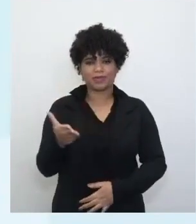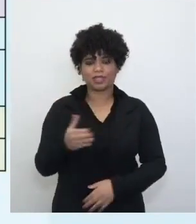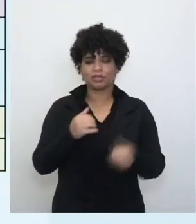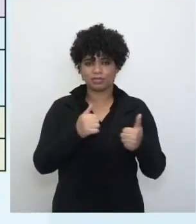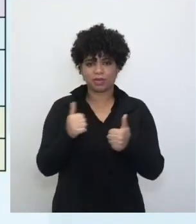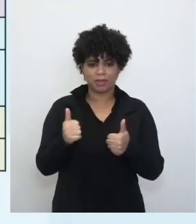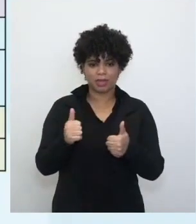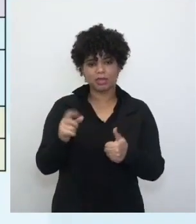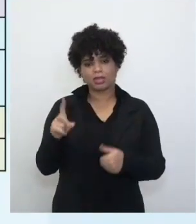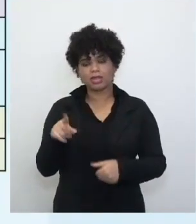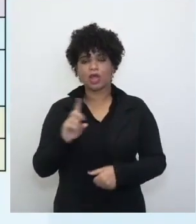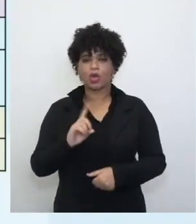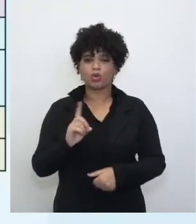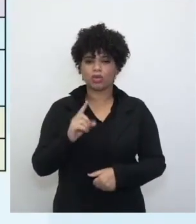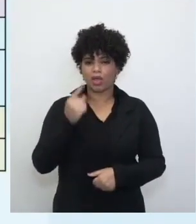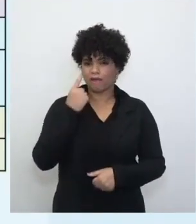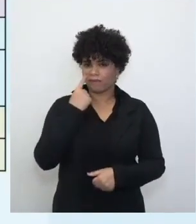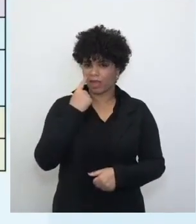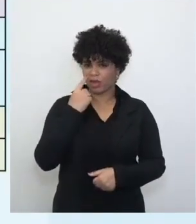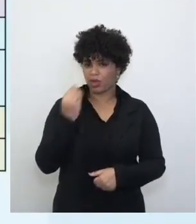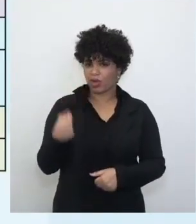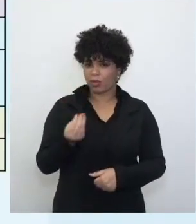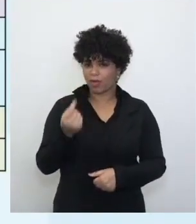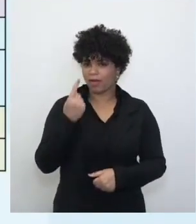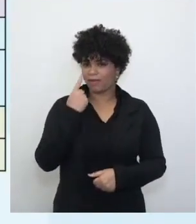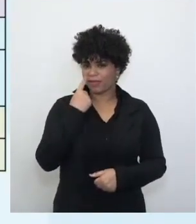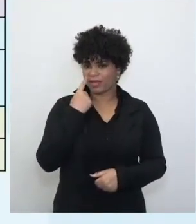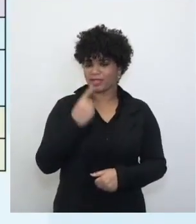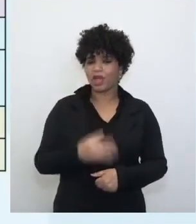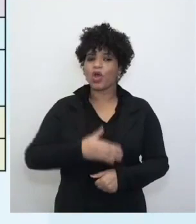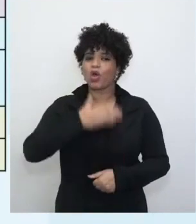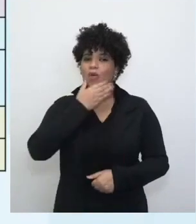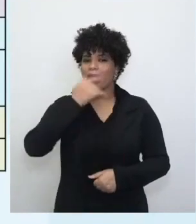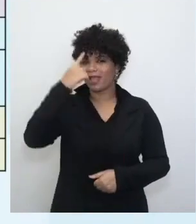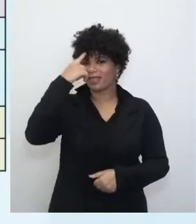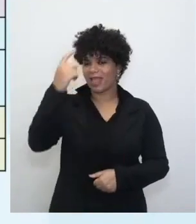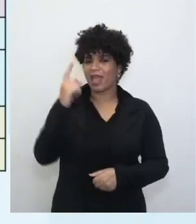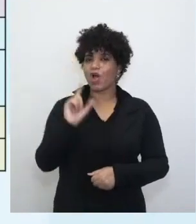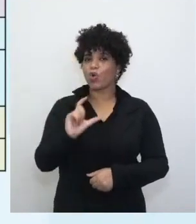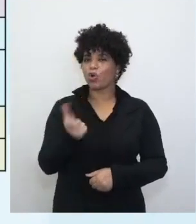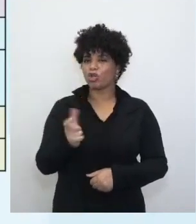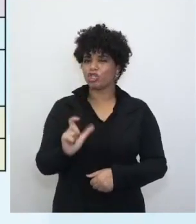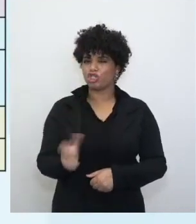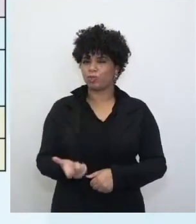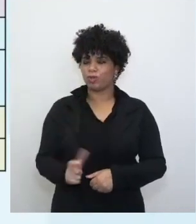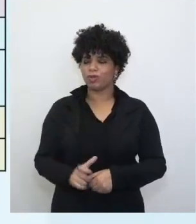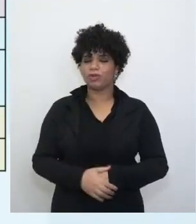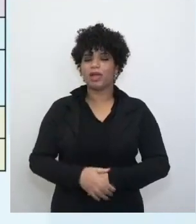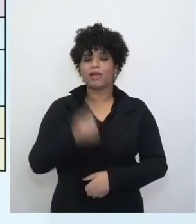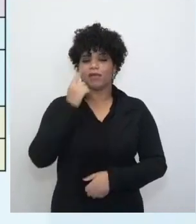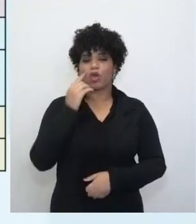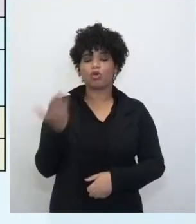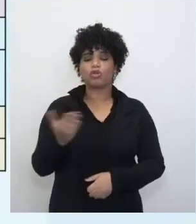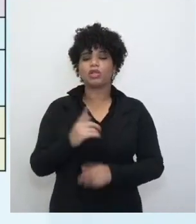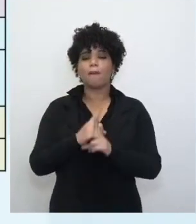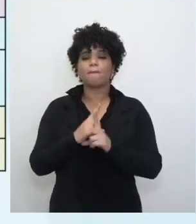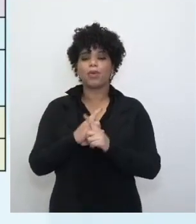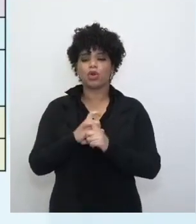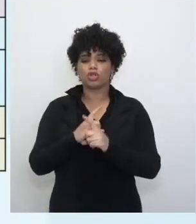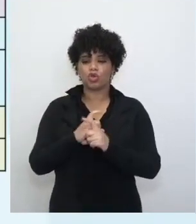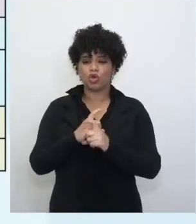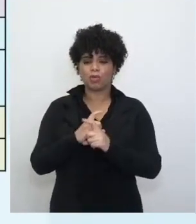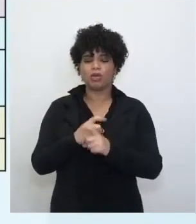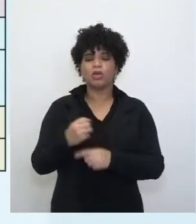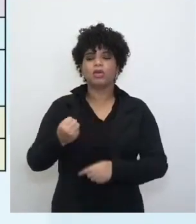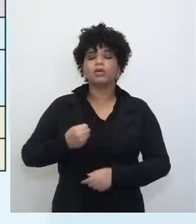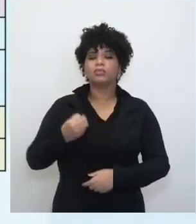bem ou não essa parte do dispositivo do nosso querido Briot-Ruffini, tá bom? Então, agora a gente tem um polinômio de grau 3. Ai, professora,